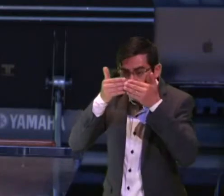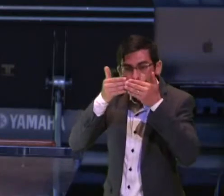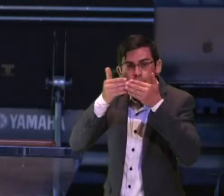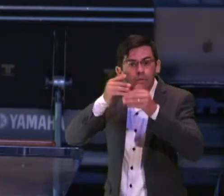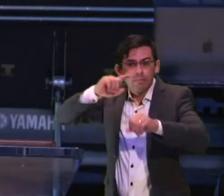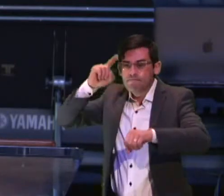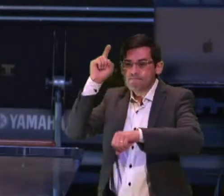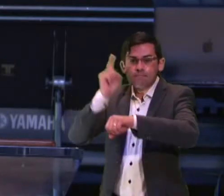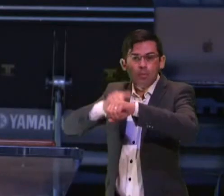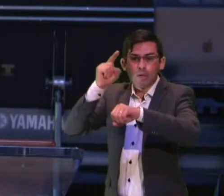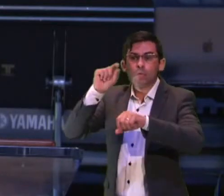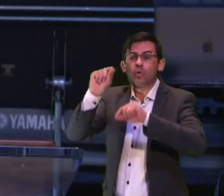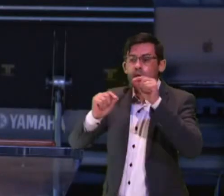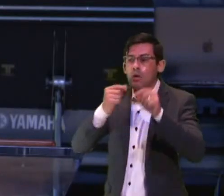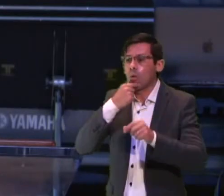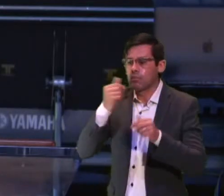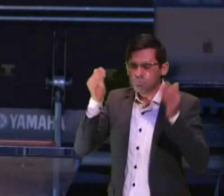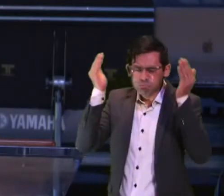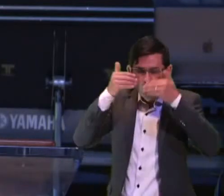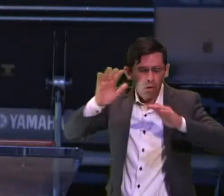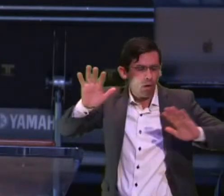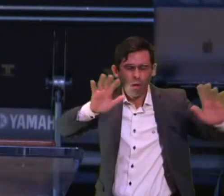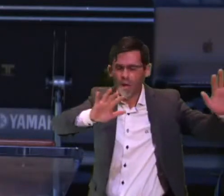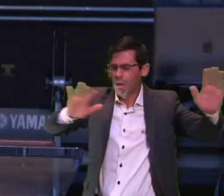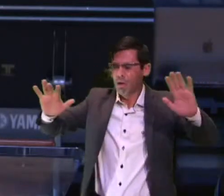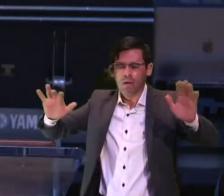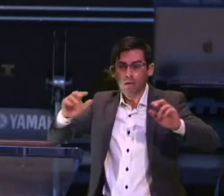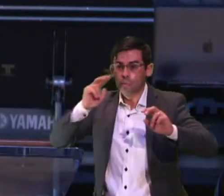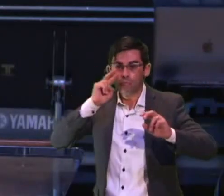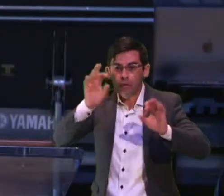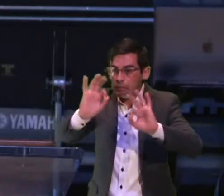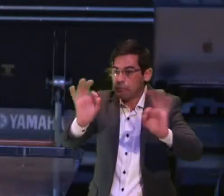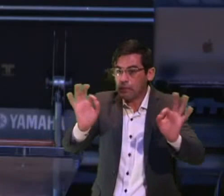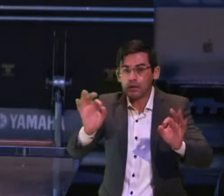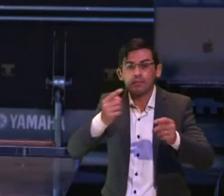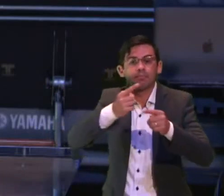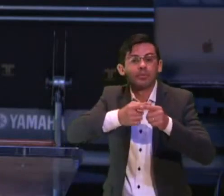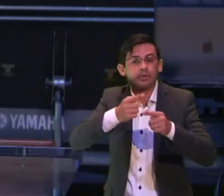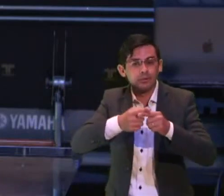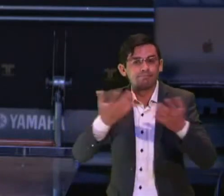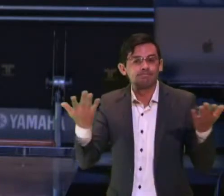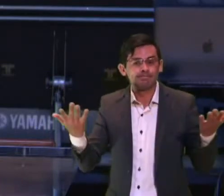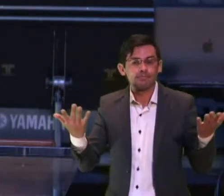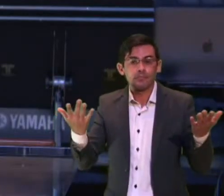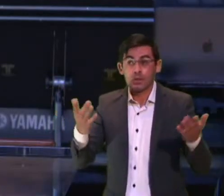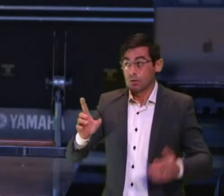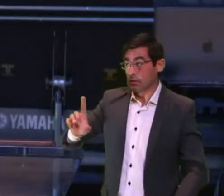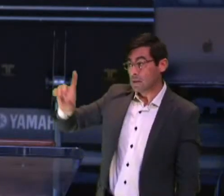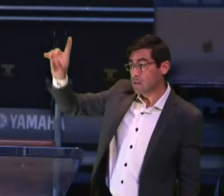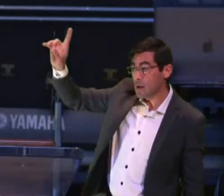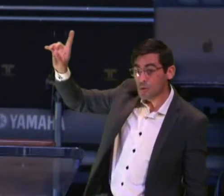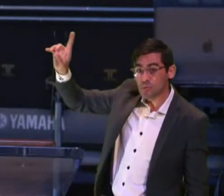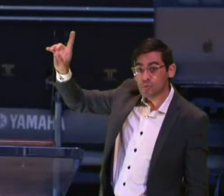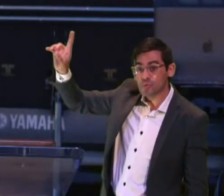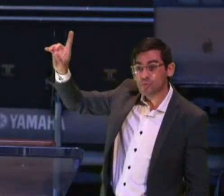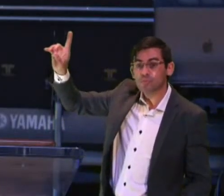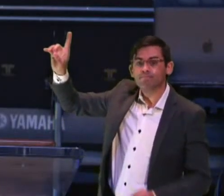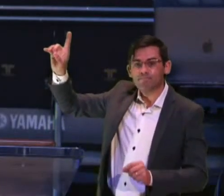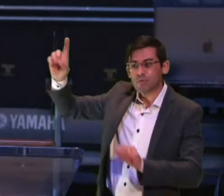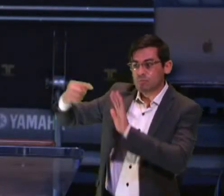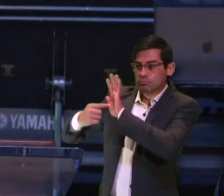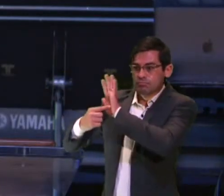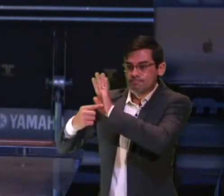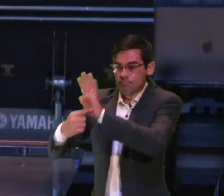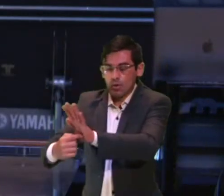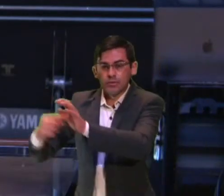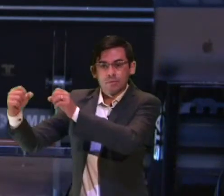naquele instante, ele fica como cego, ele não pode ver, porque Deus sim se